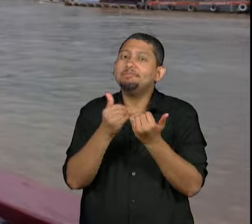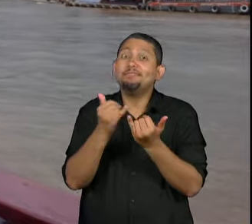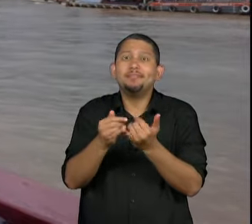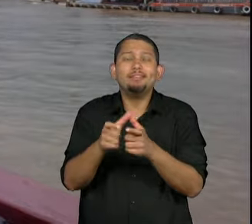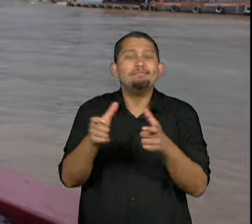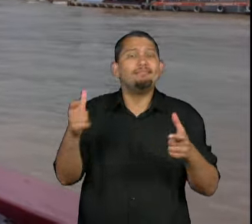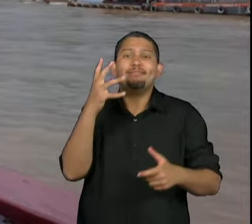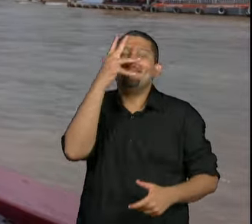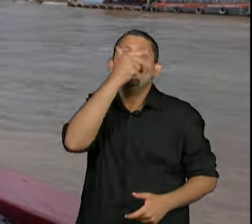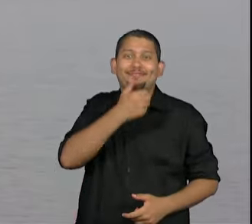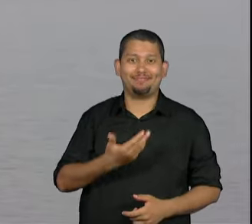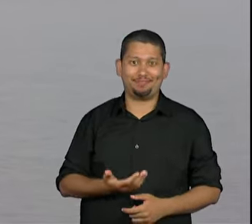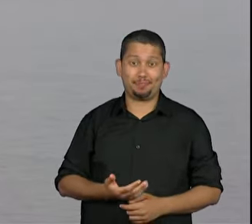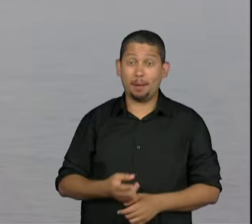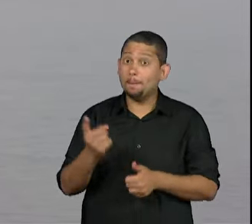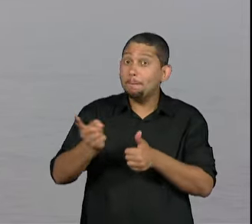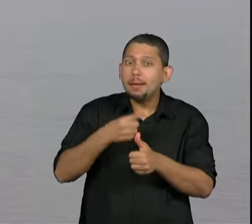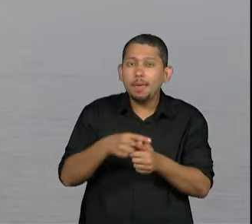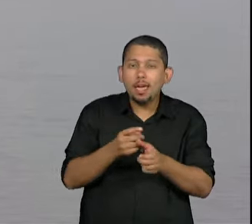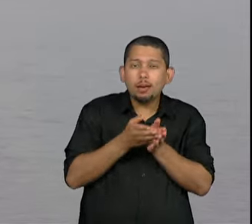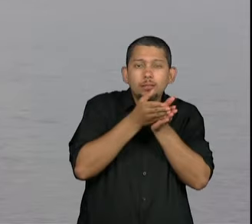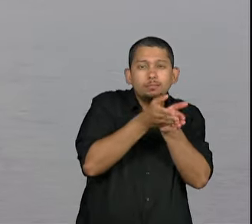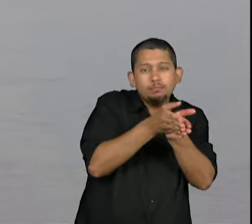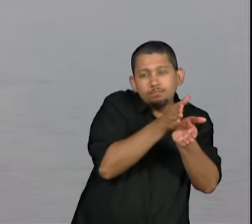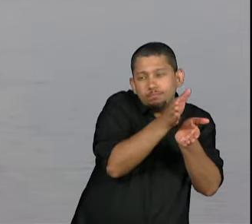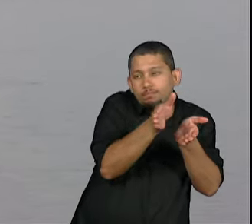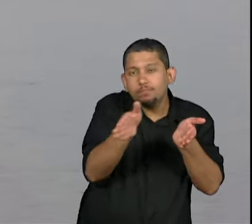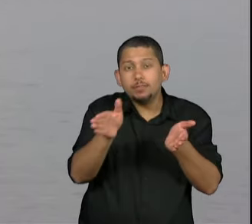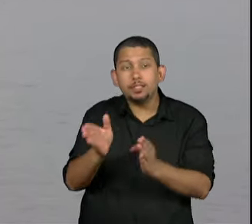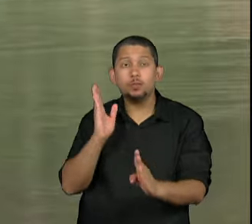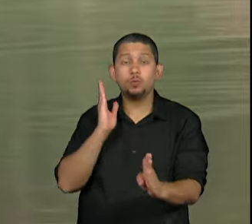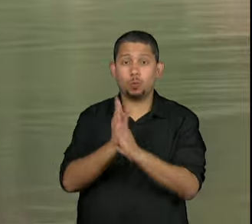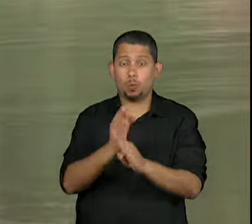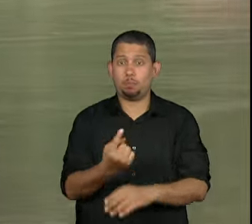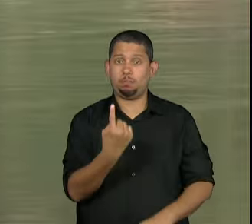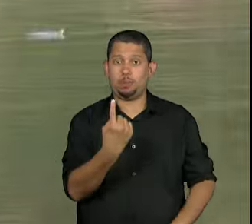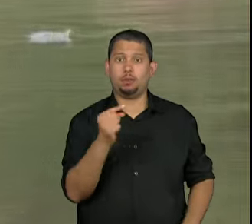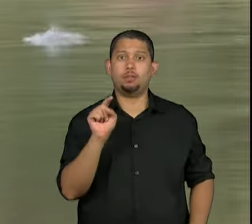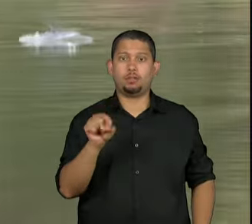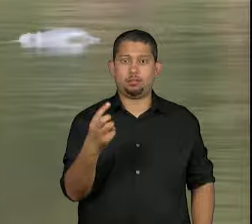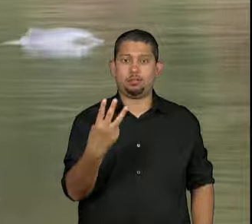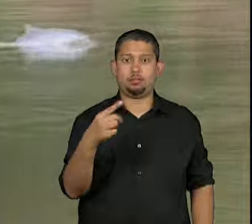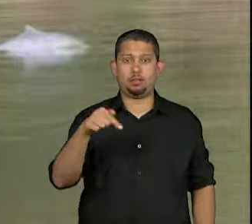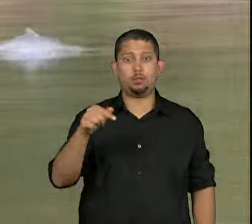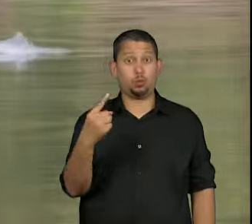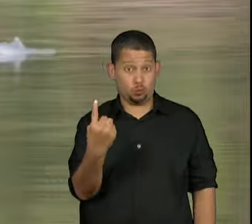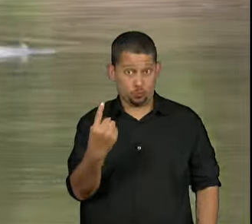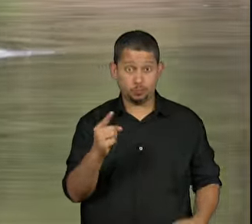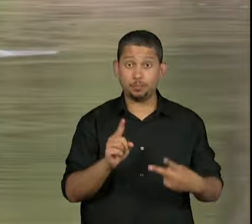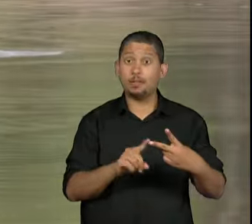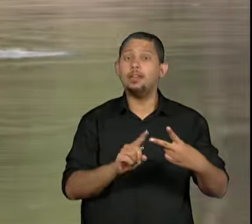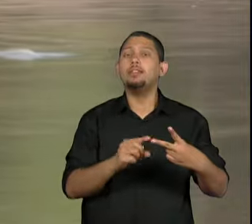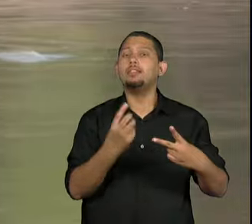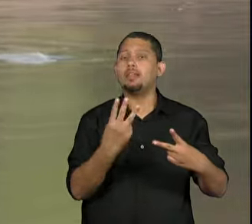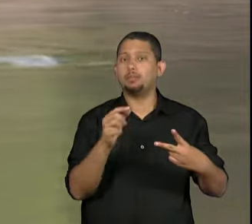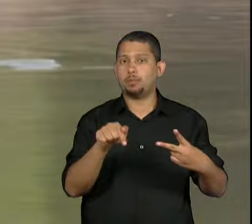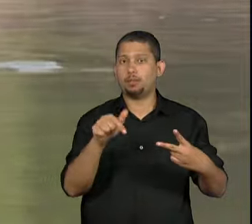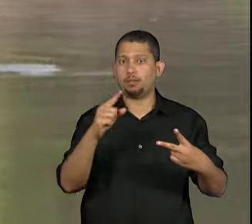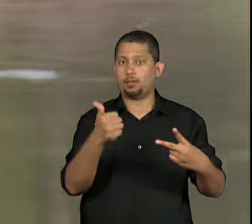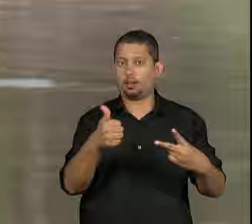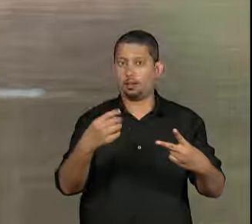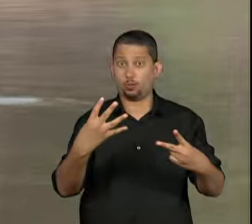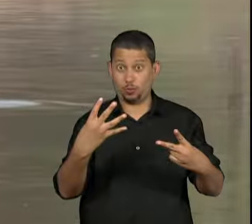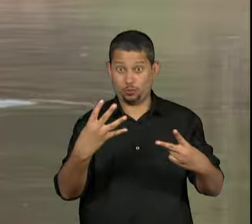6 expedições identificou 1.371 botos e 3.114 tucuxis em